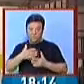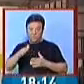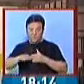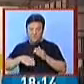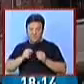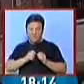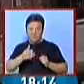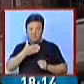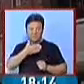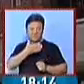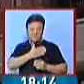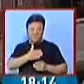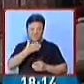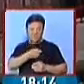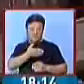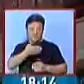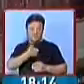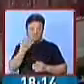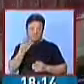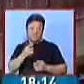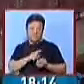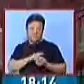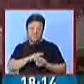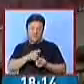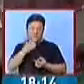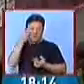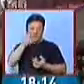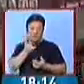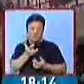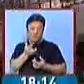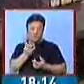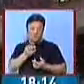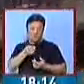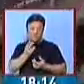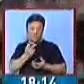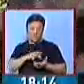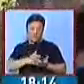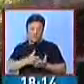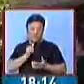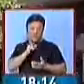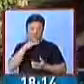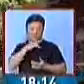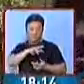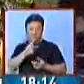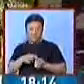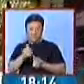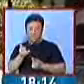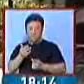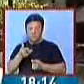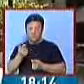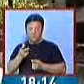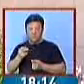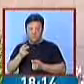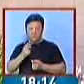desde 1979, a quando da conversão do então Instituto Politécnico da Covilhã em Instituto Universitário da Beira